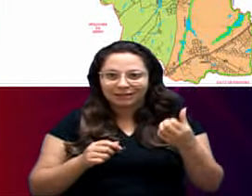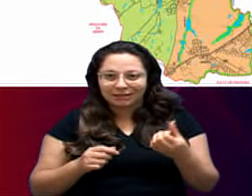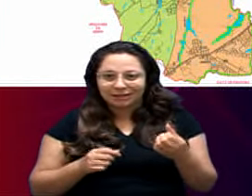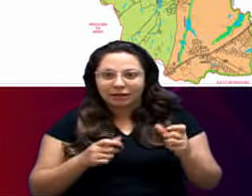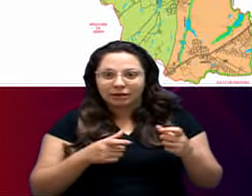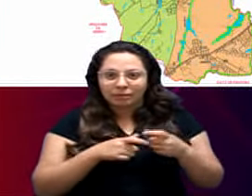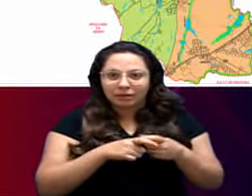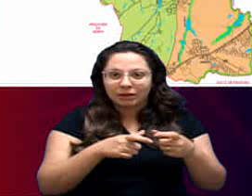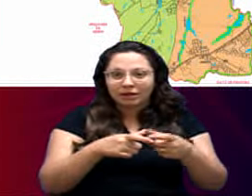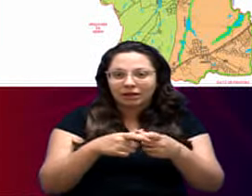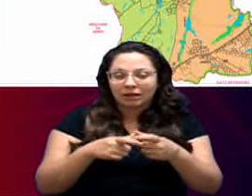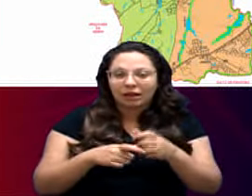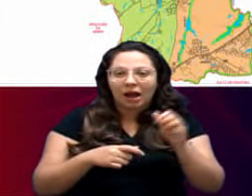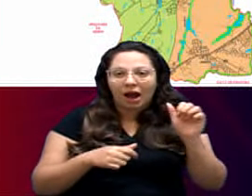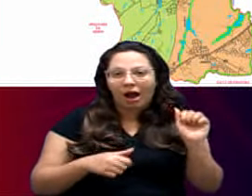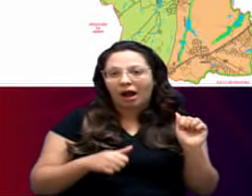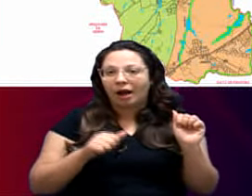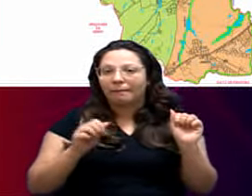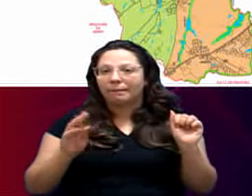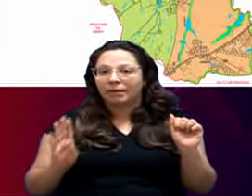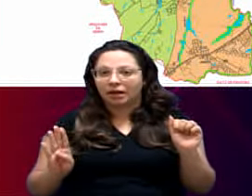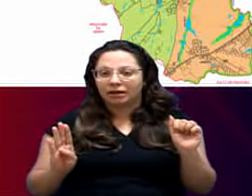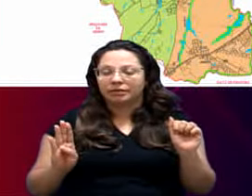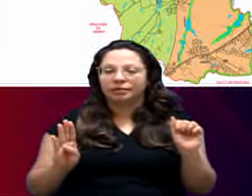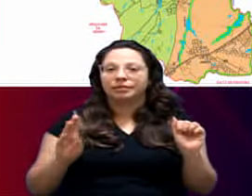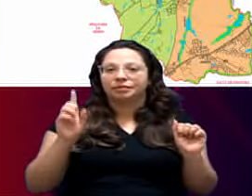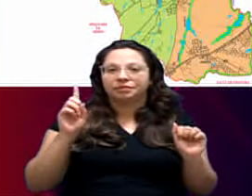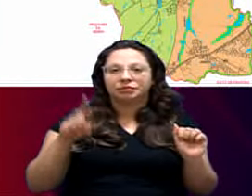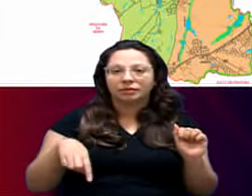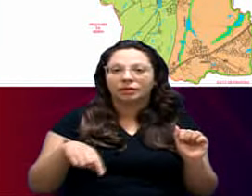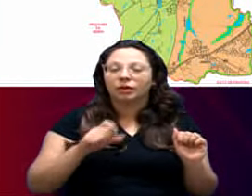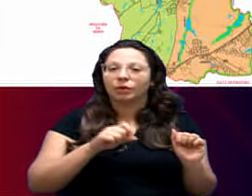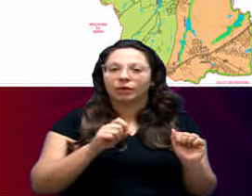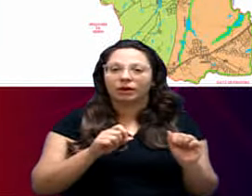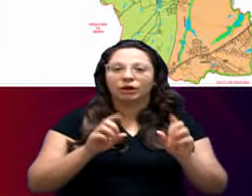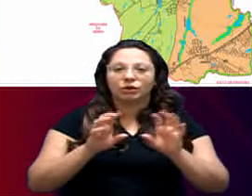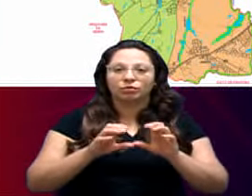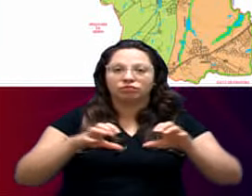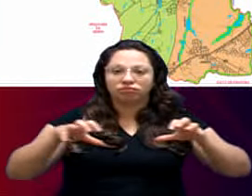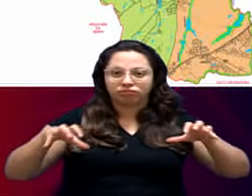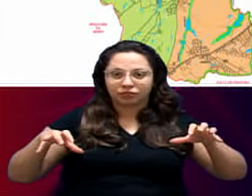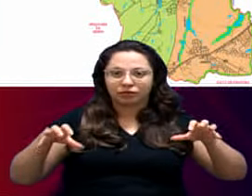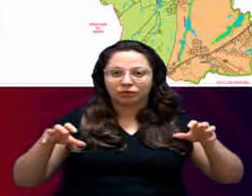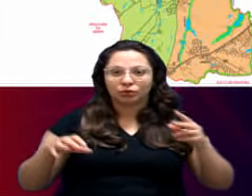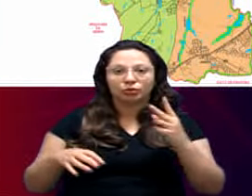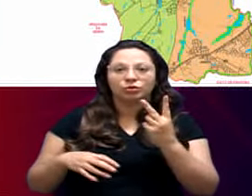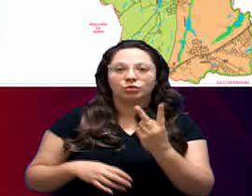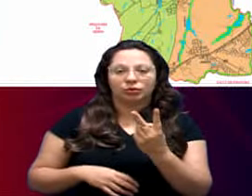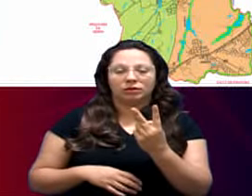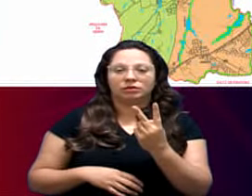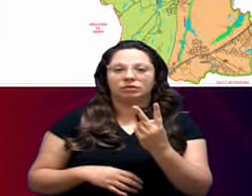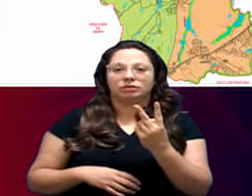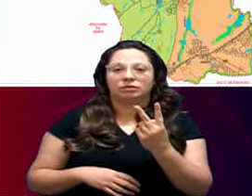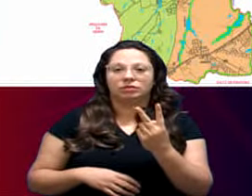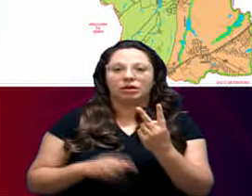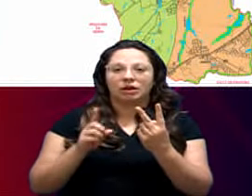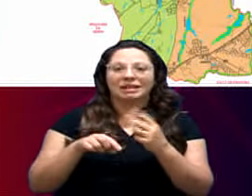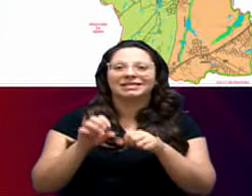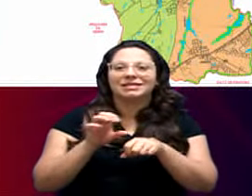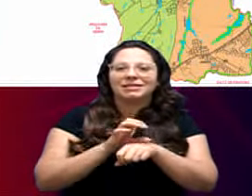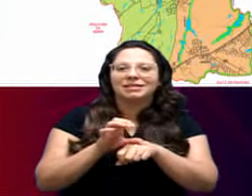a pequenas restrições tipo B são as as duas e marcas em tons de